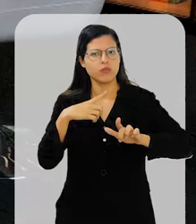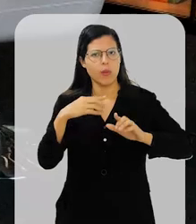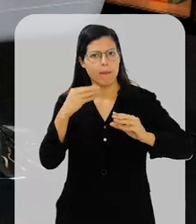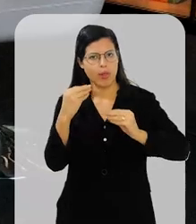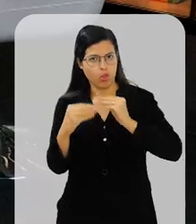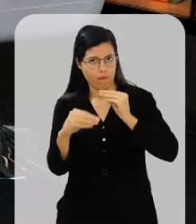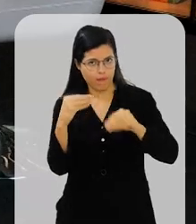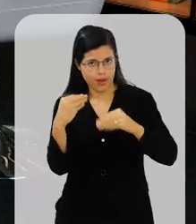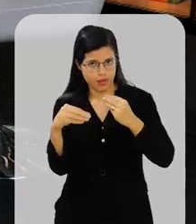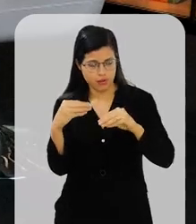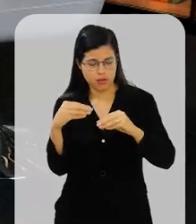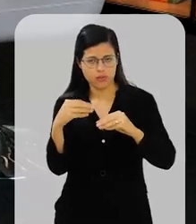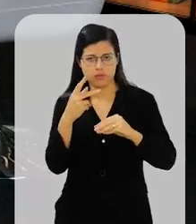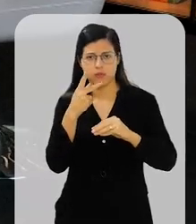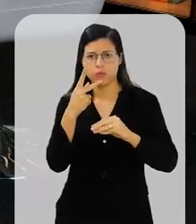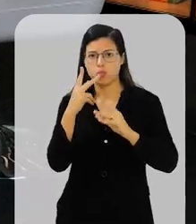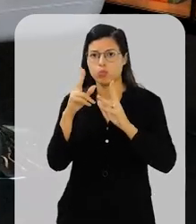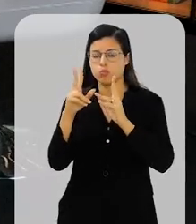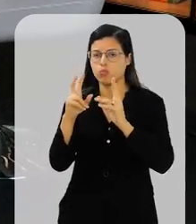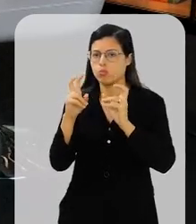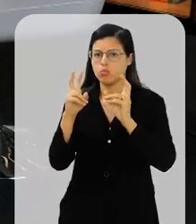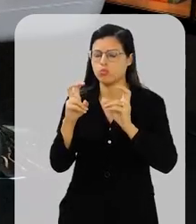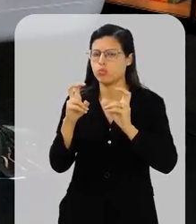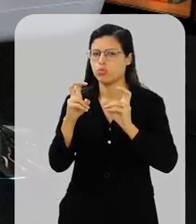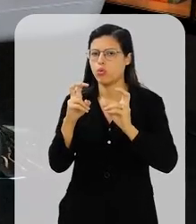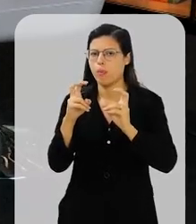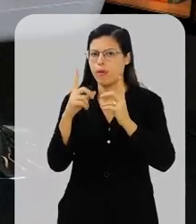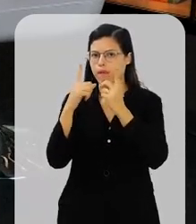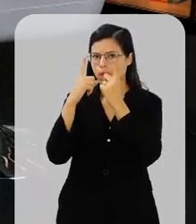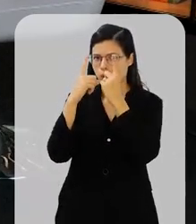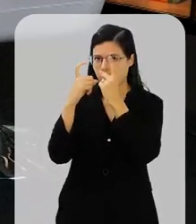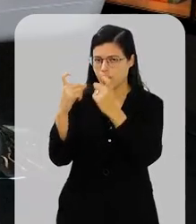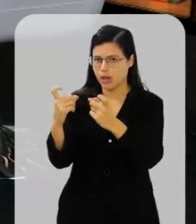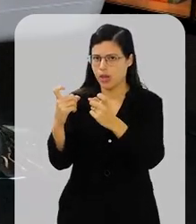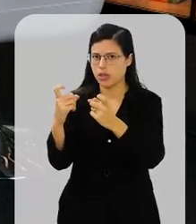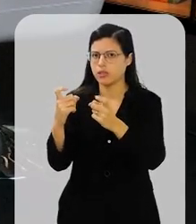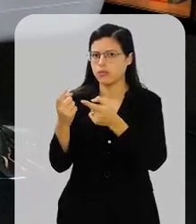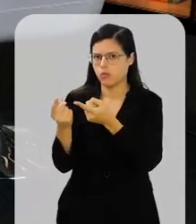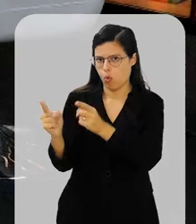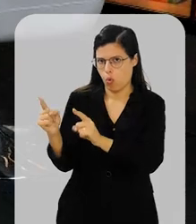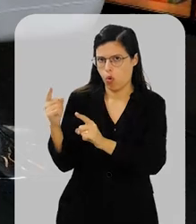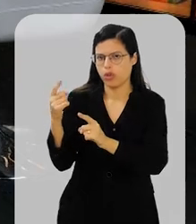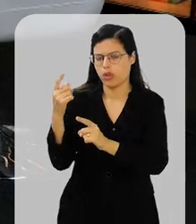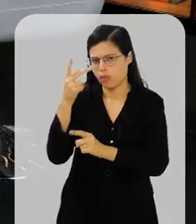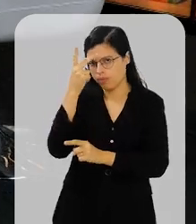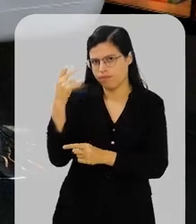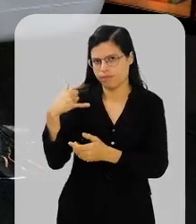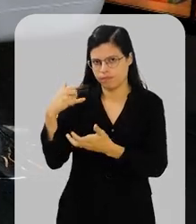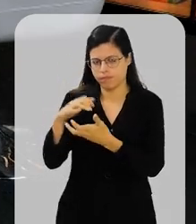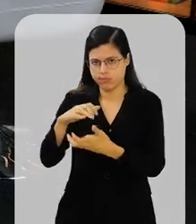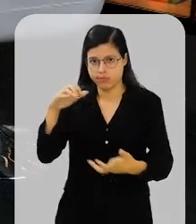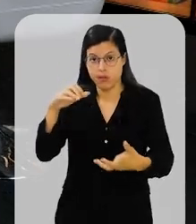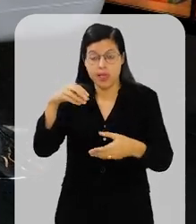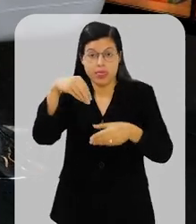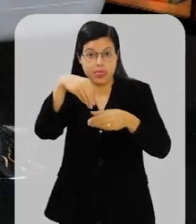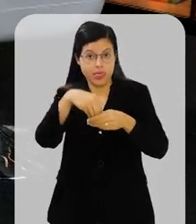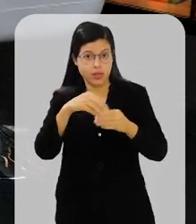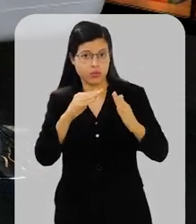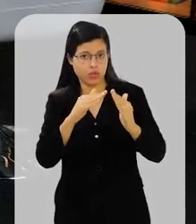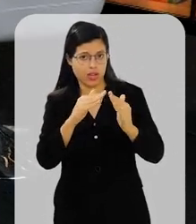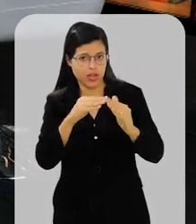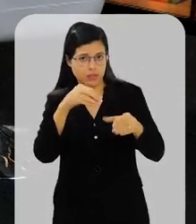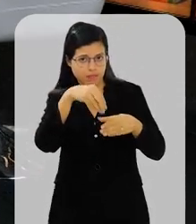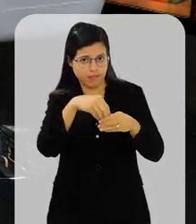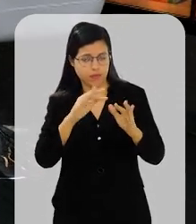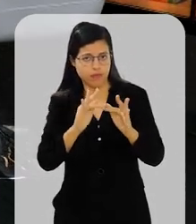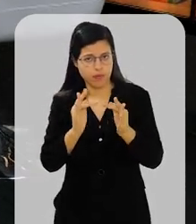uma novela que falou sobre essa questão de violência contra idosos dentro da própria